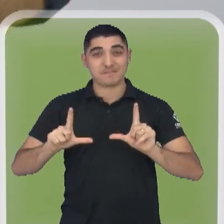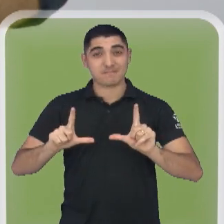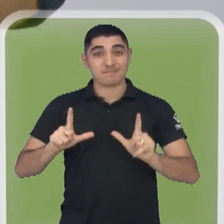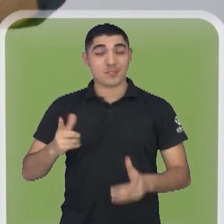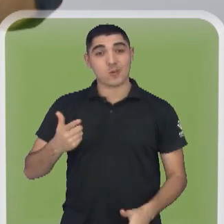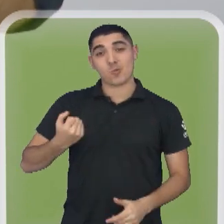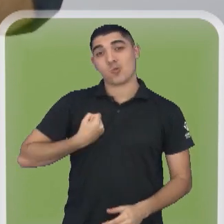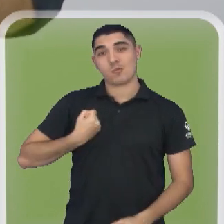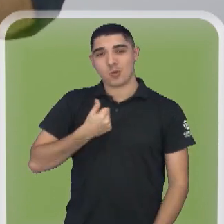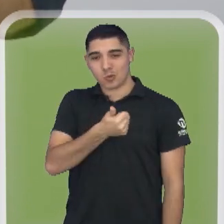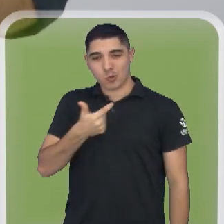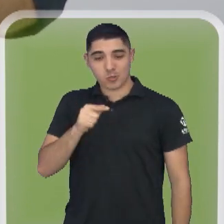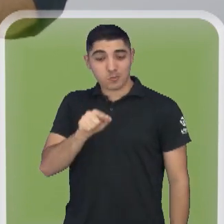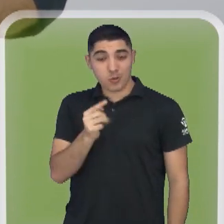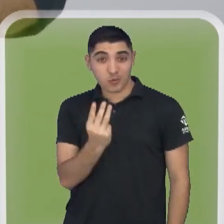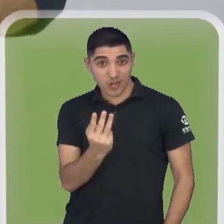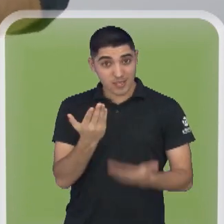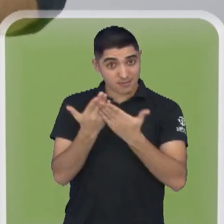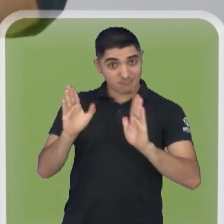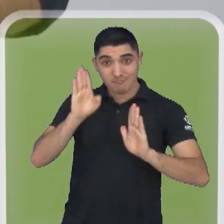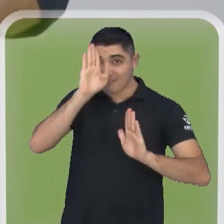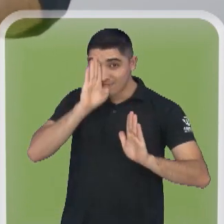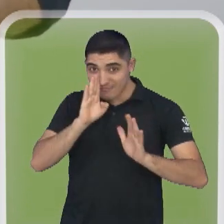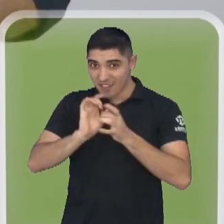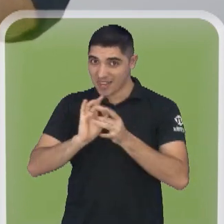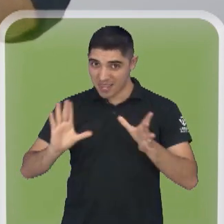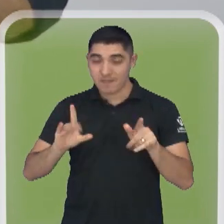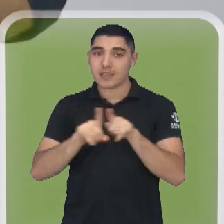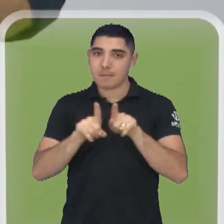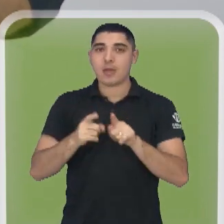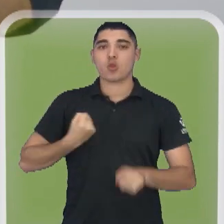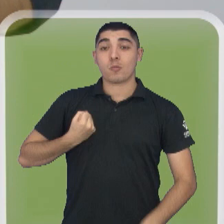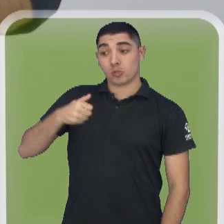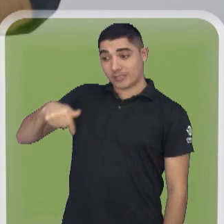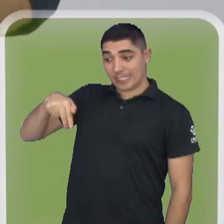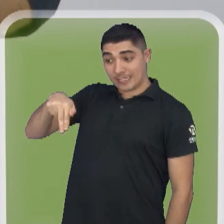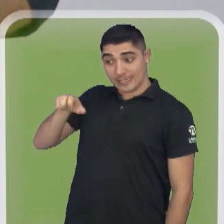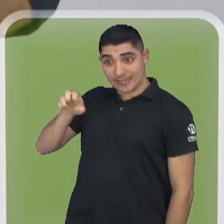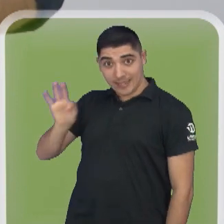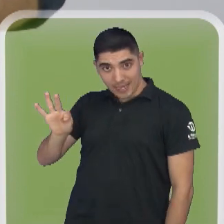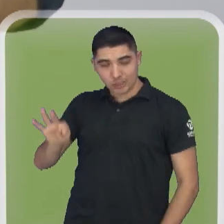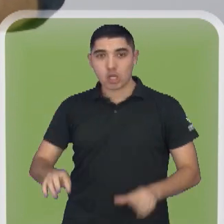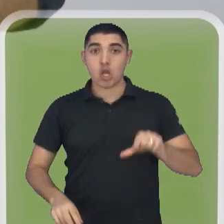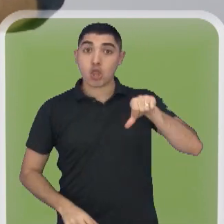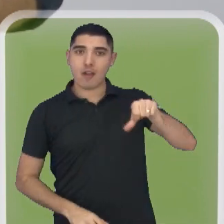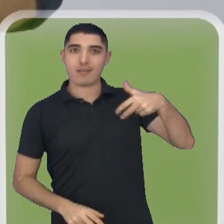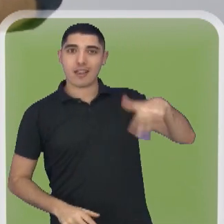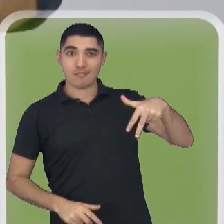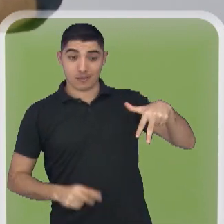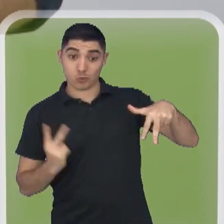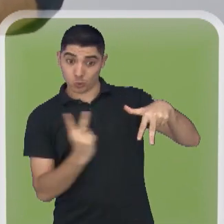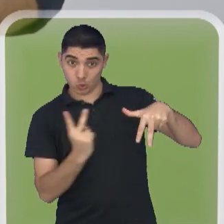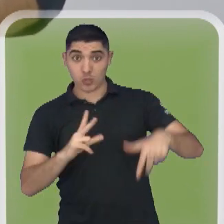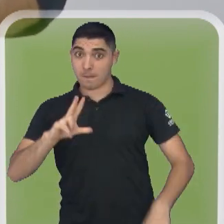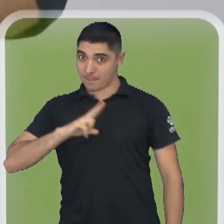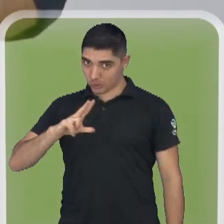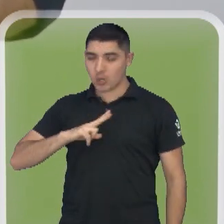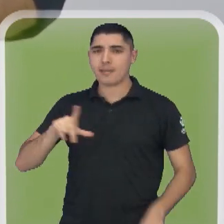Campos, canal 12.3 em TV aberta, além do canal 7 da NET e 9 da Vivo TV. Estamos também na internet